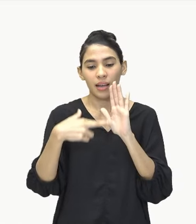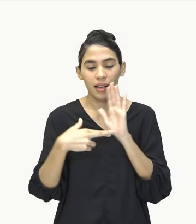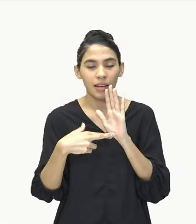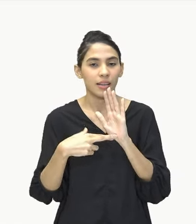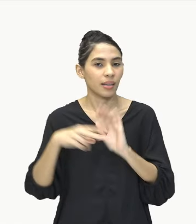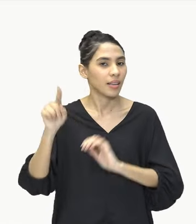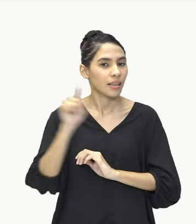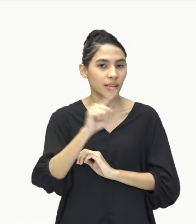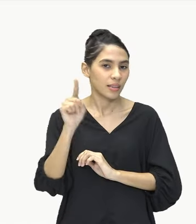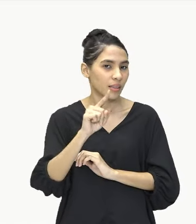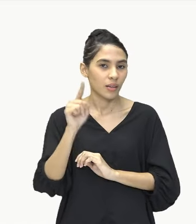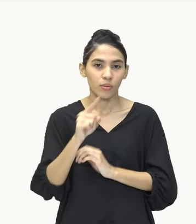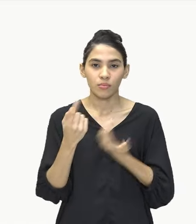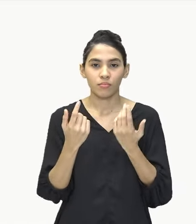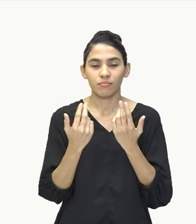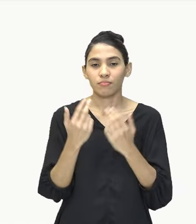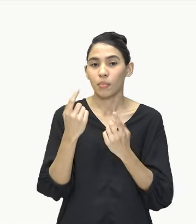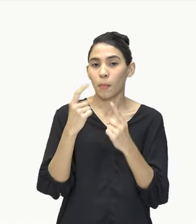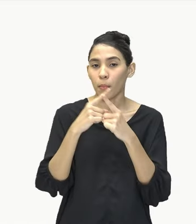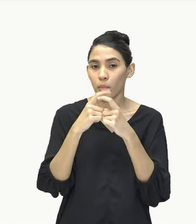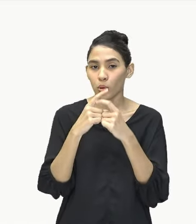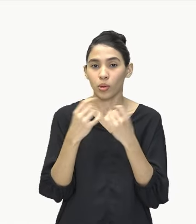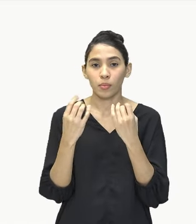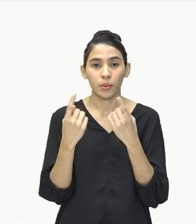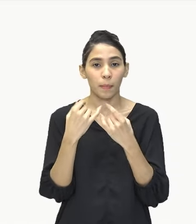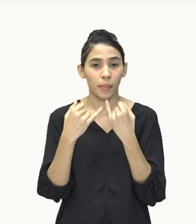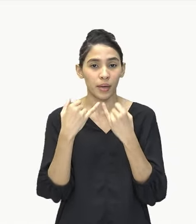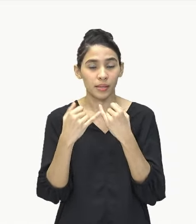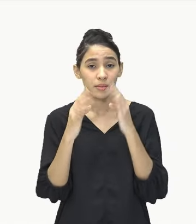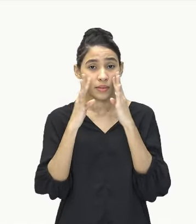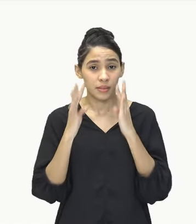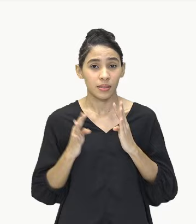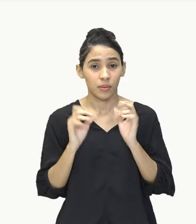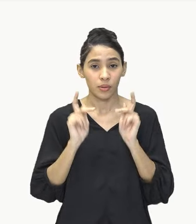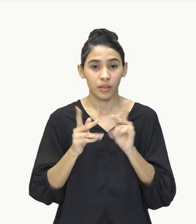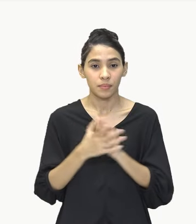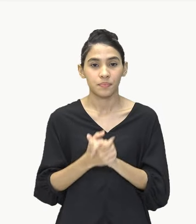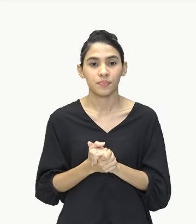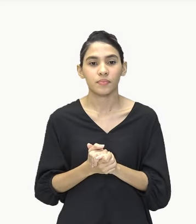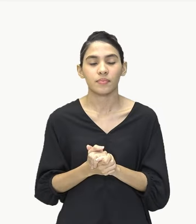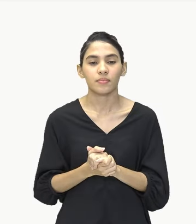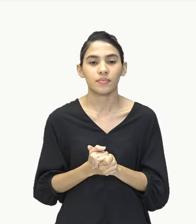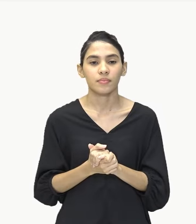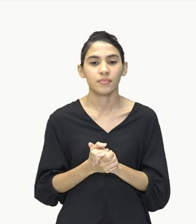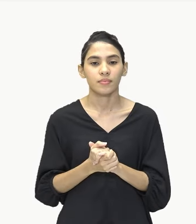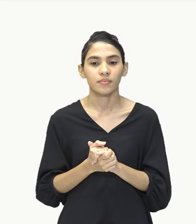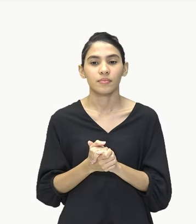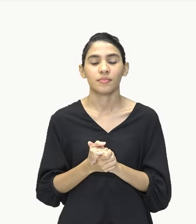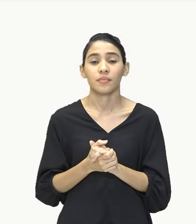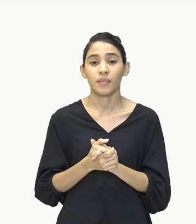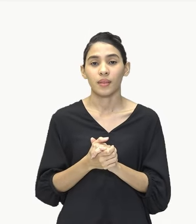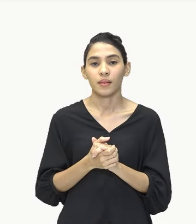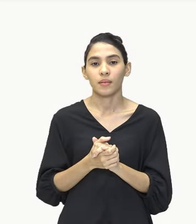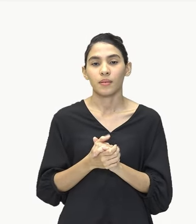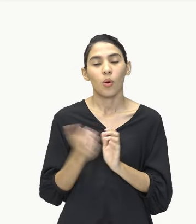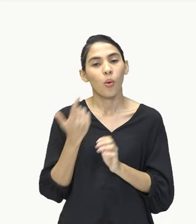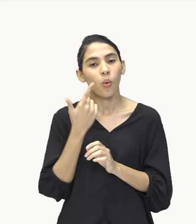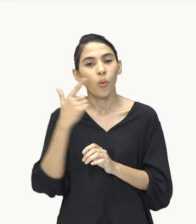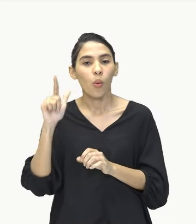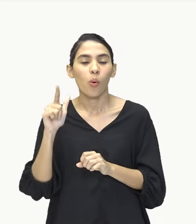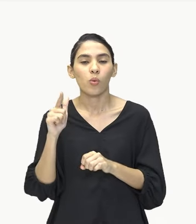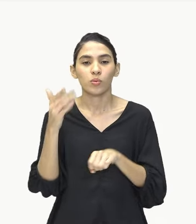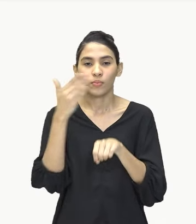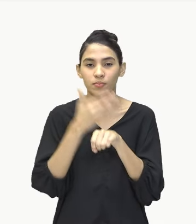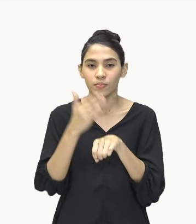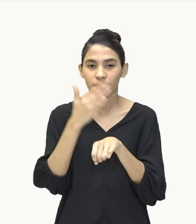são monômios semelhantes. Estejam bem atentos a isso. Aqui, para afirmar melhor lá o início da